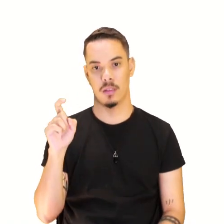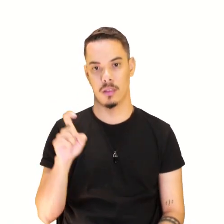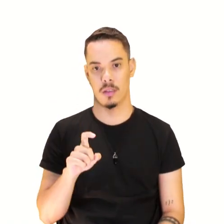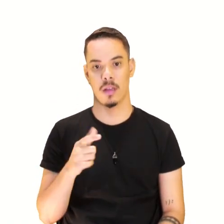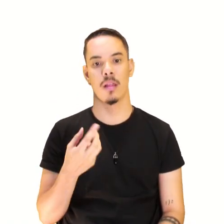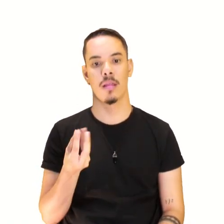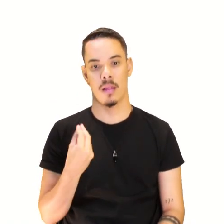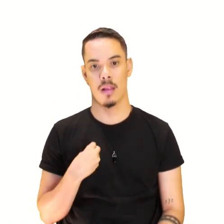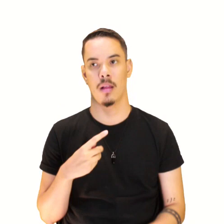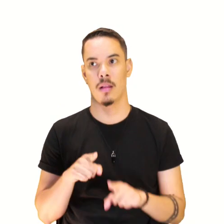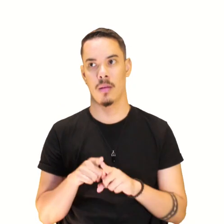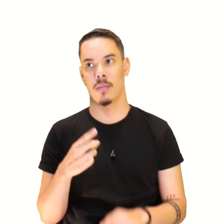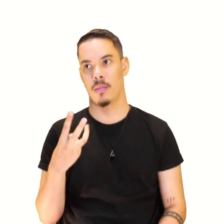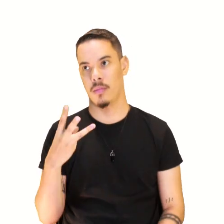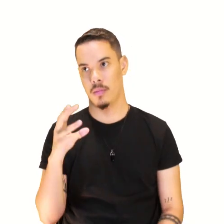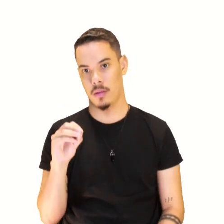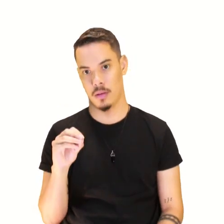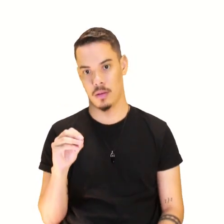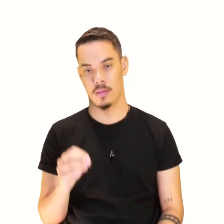vai dar 30